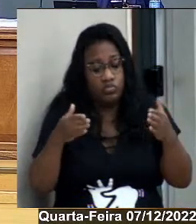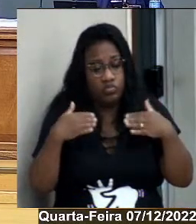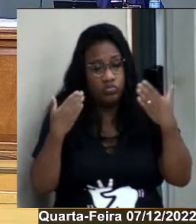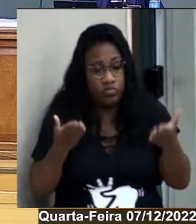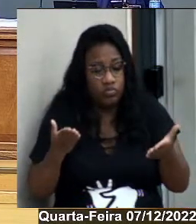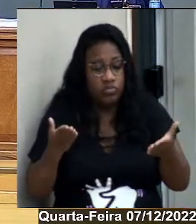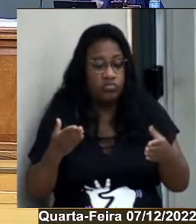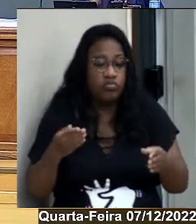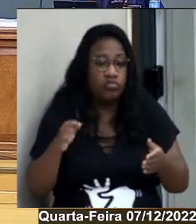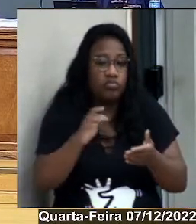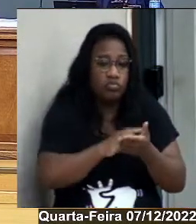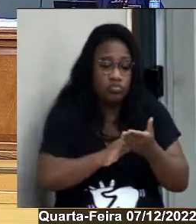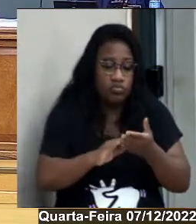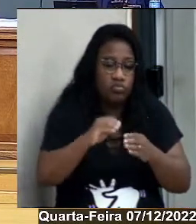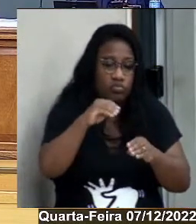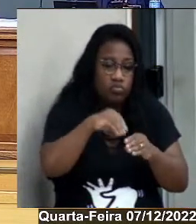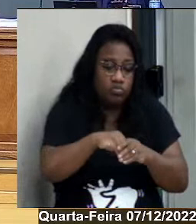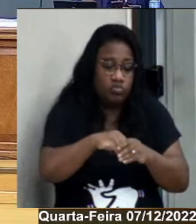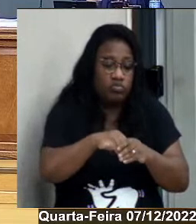votação.